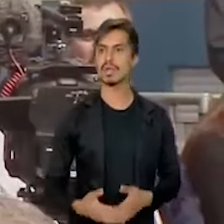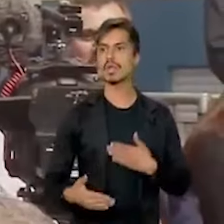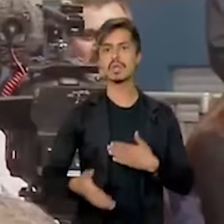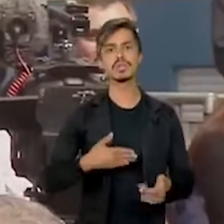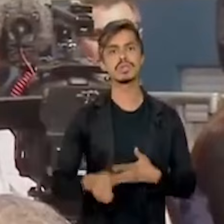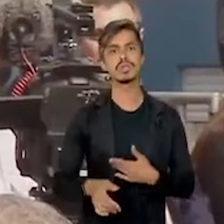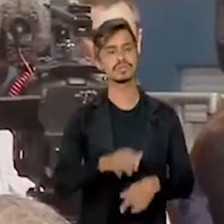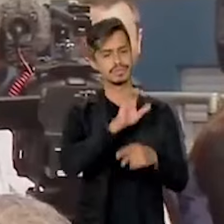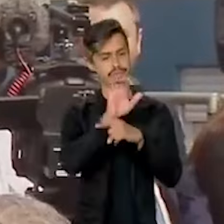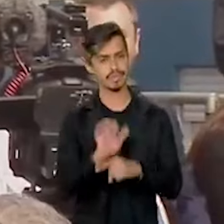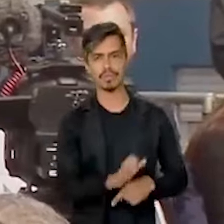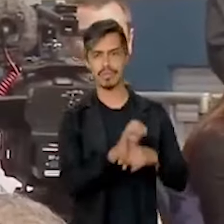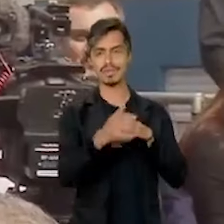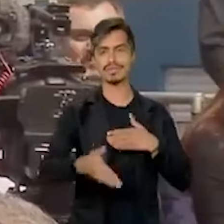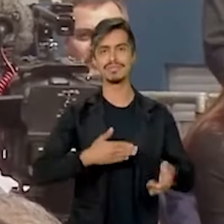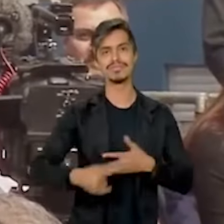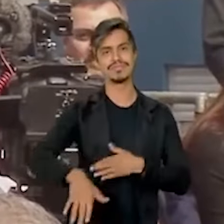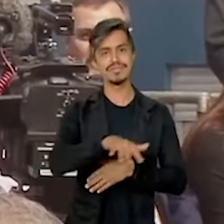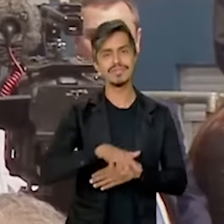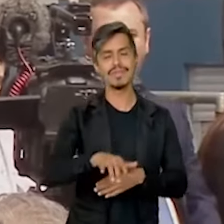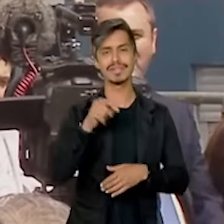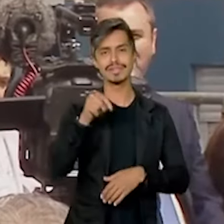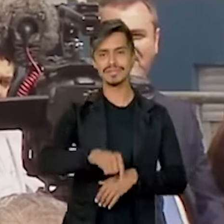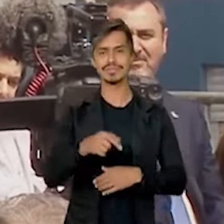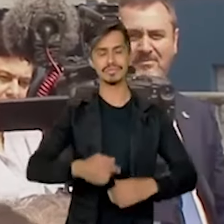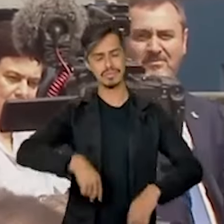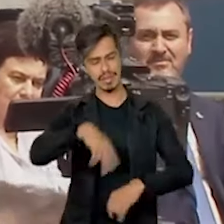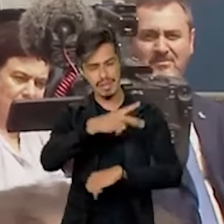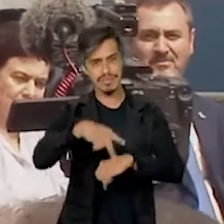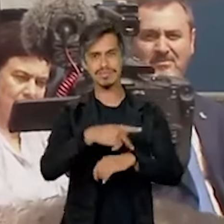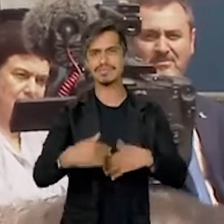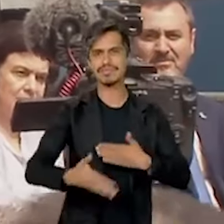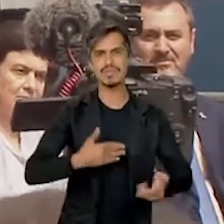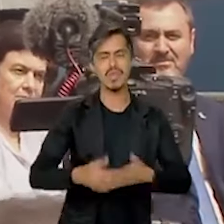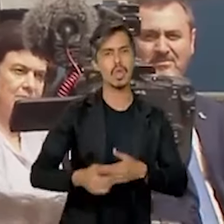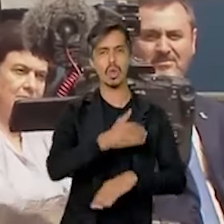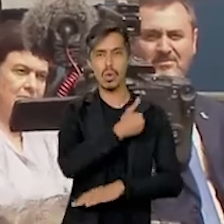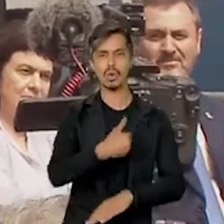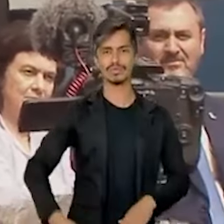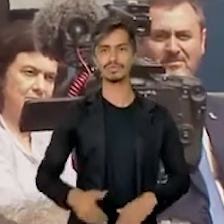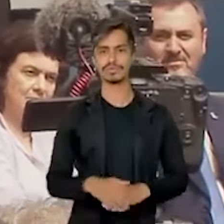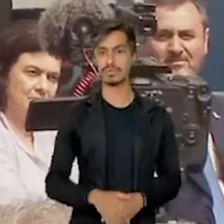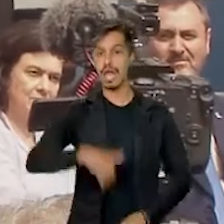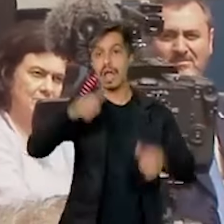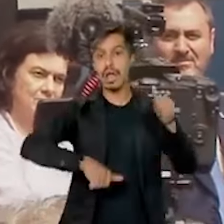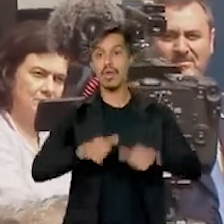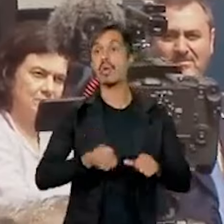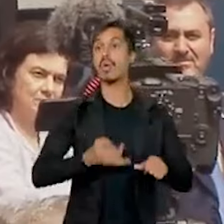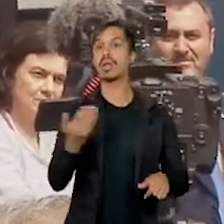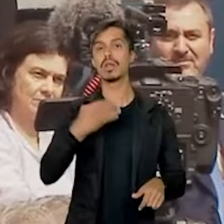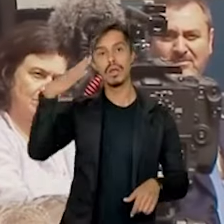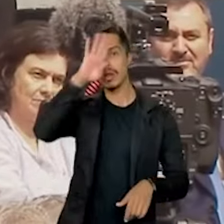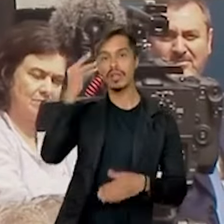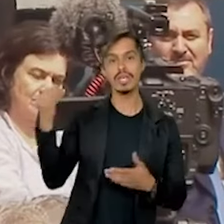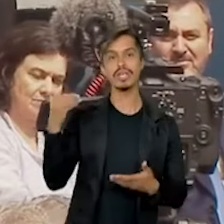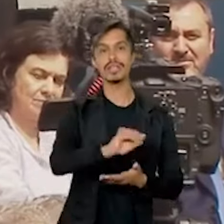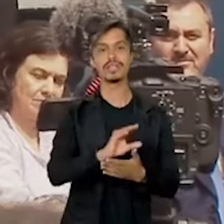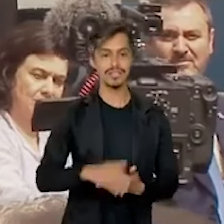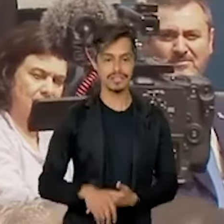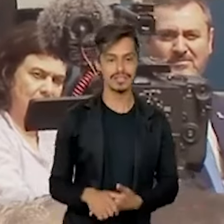estado, em qualquer momento da história desse país, em qualquer governo. Analise quanto que o Bolsonaro colocou nesse